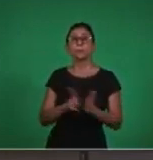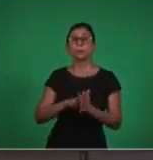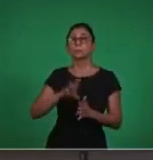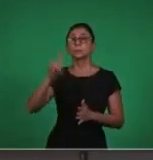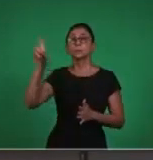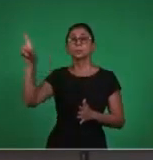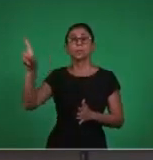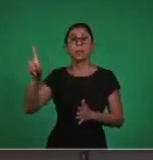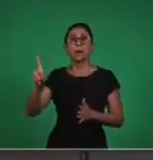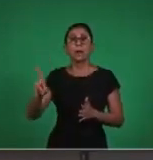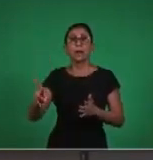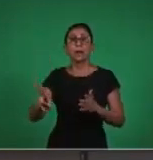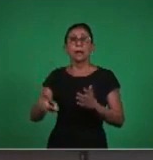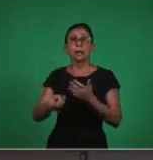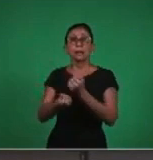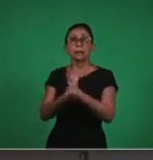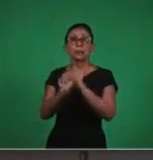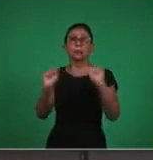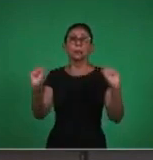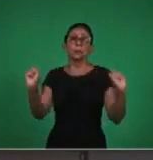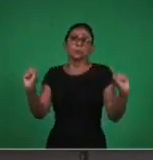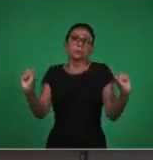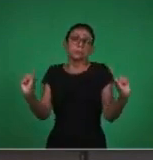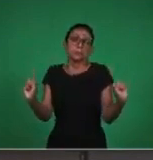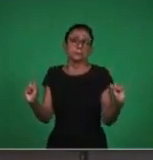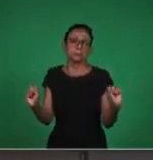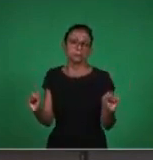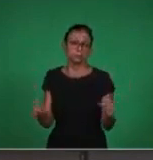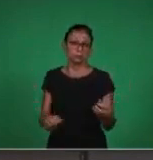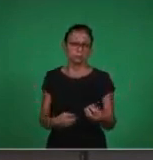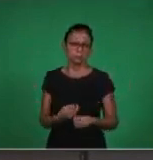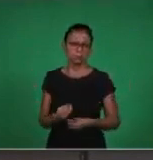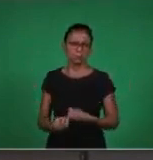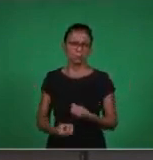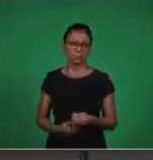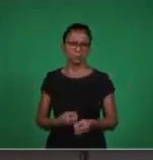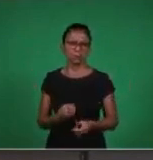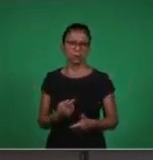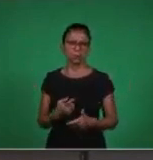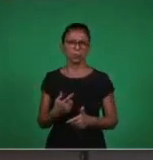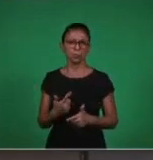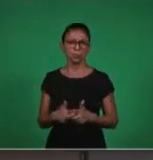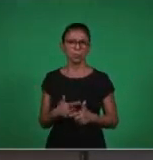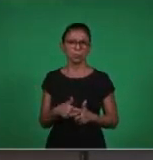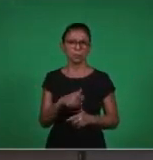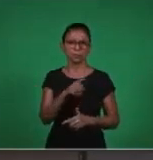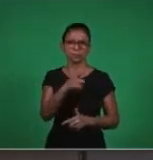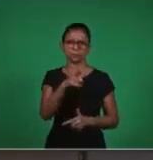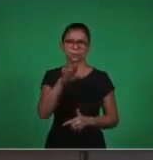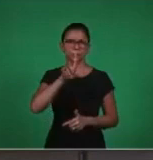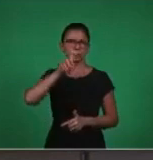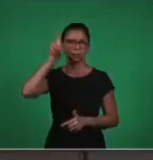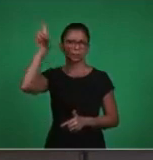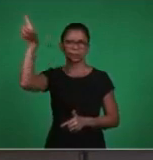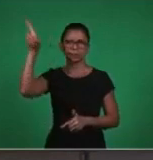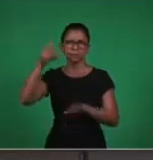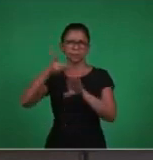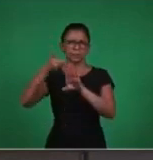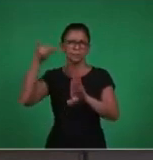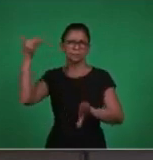porque é impossível para quem não tem Deus. Ele tem que inventar outra coisa. E de mais a